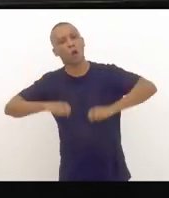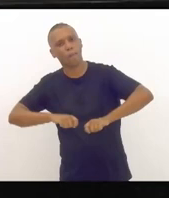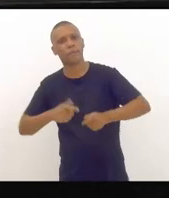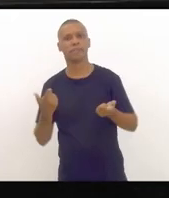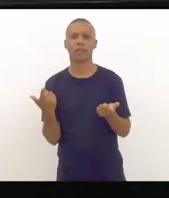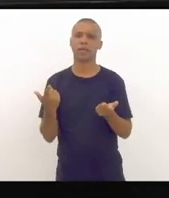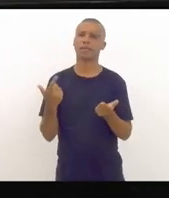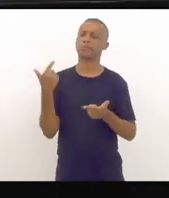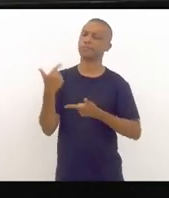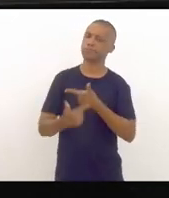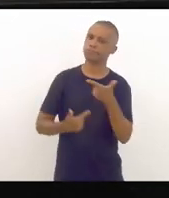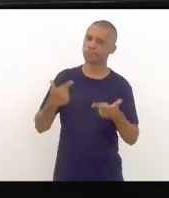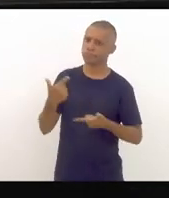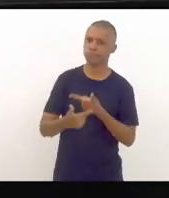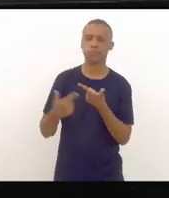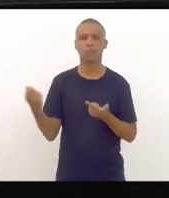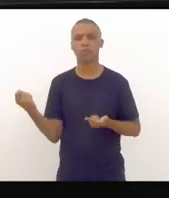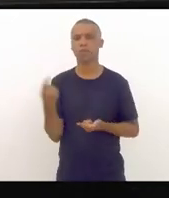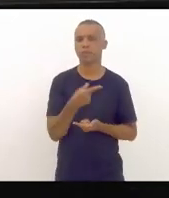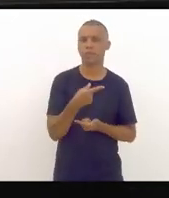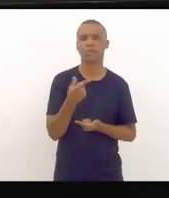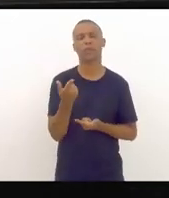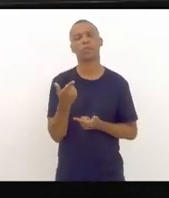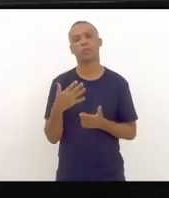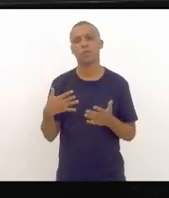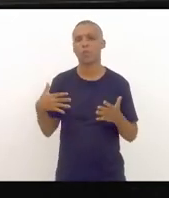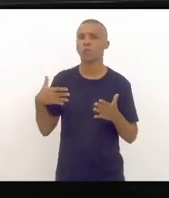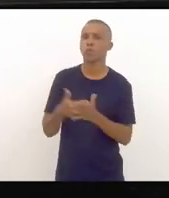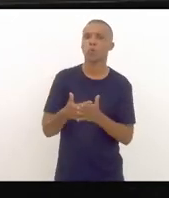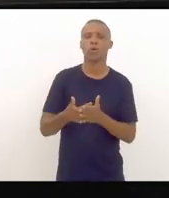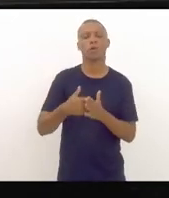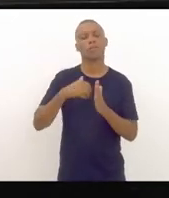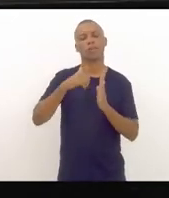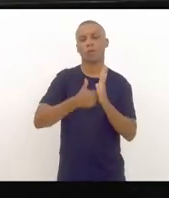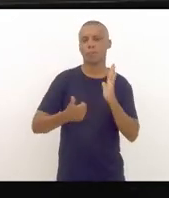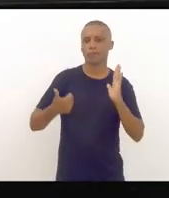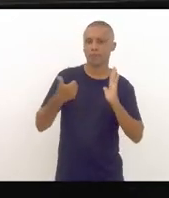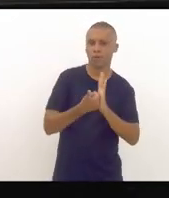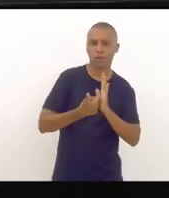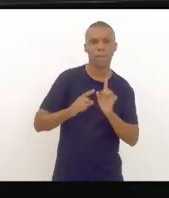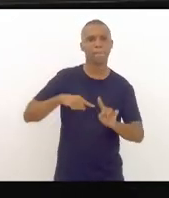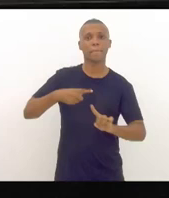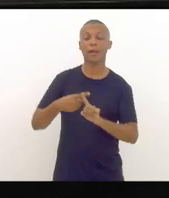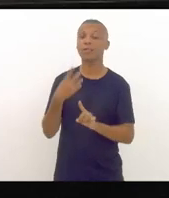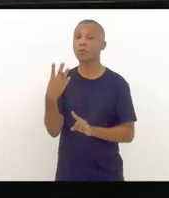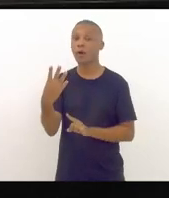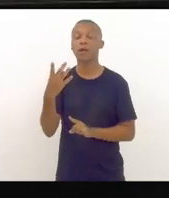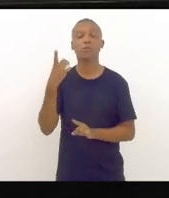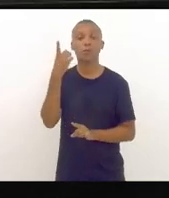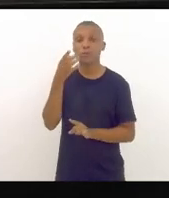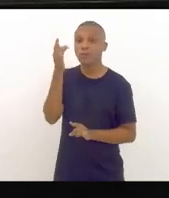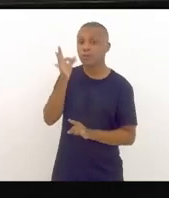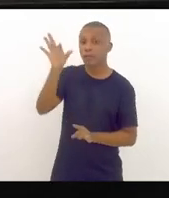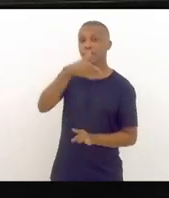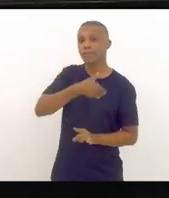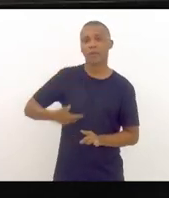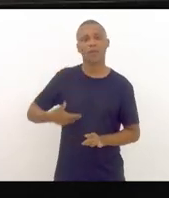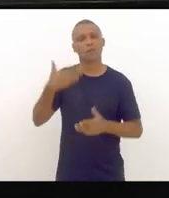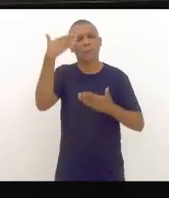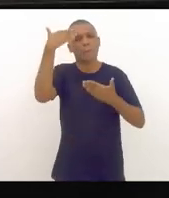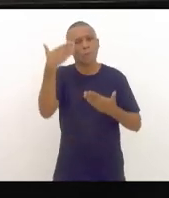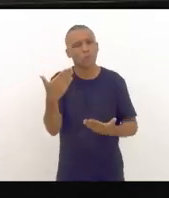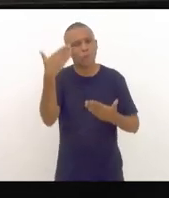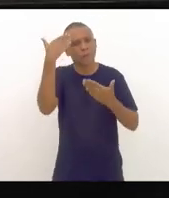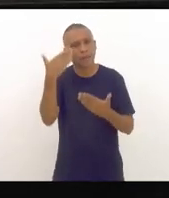capacitado do que esses 8 que passaram como senador e os 4 como deputado federal. Mais uma vez, muito obrigado